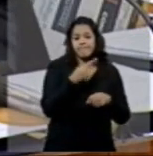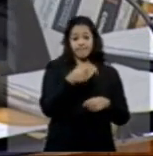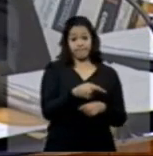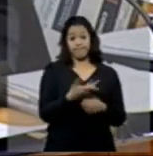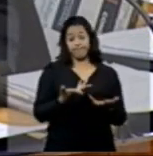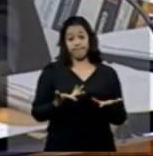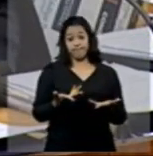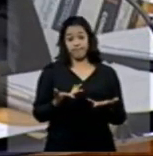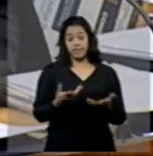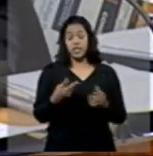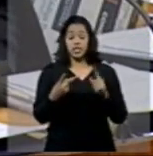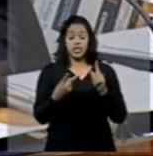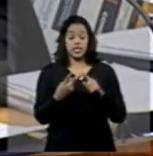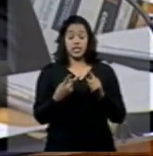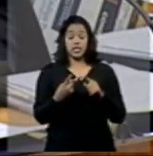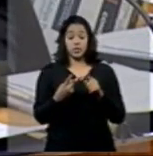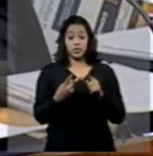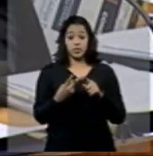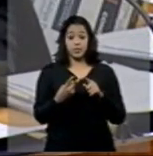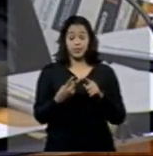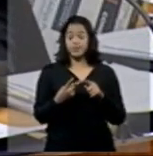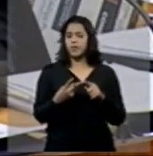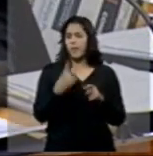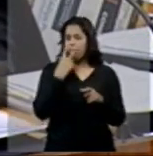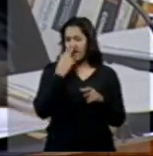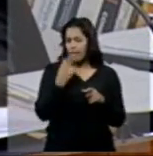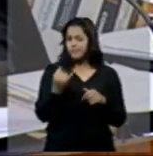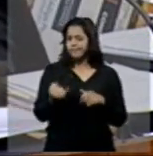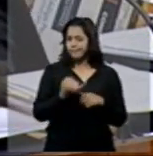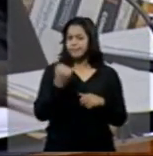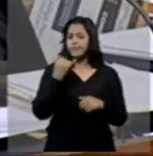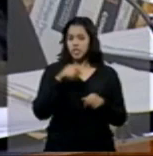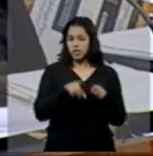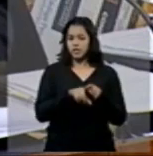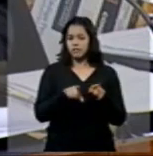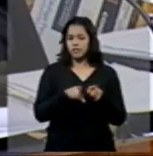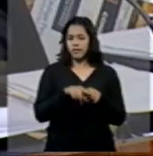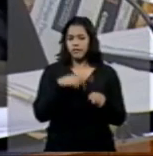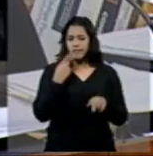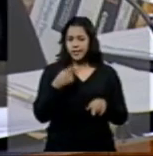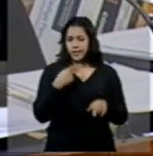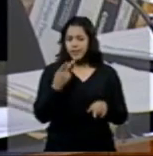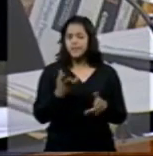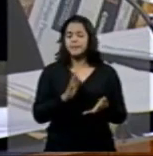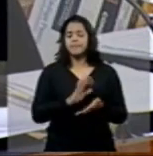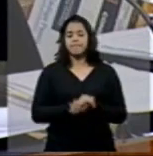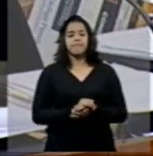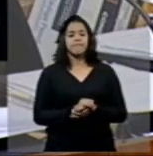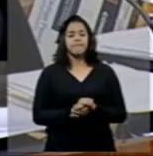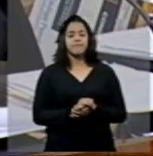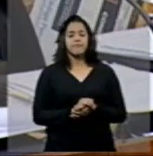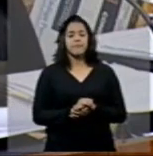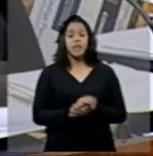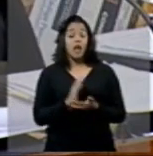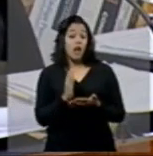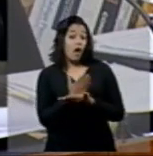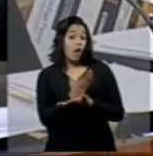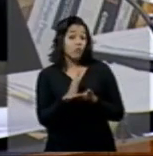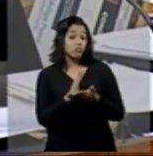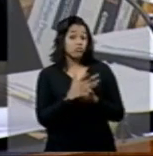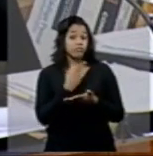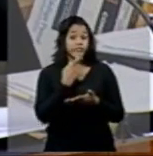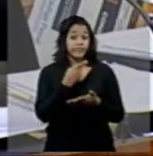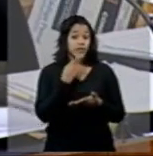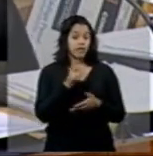E o segundo ponto, que me parece importantíssimo, Se o que alguns